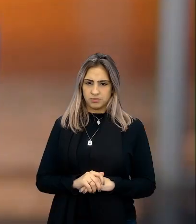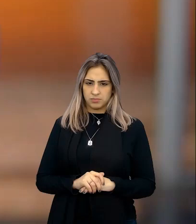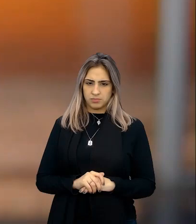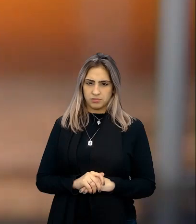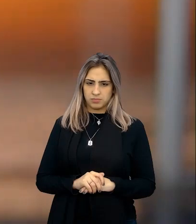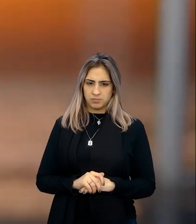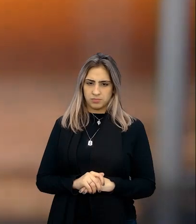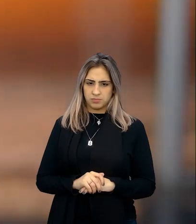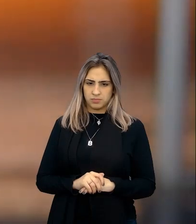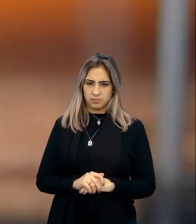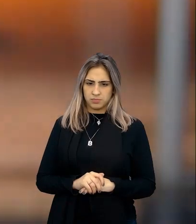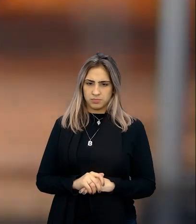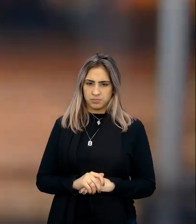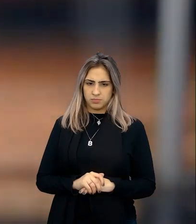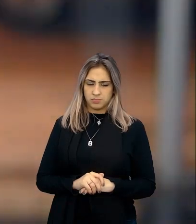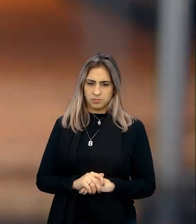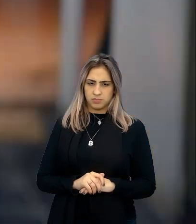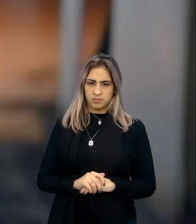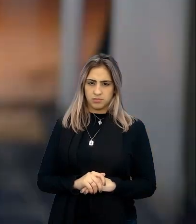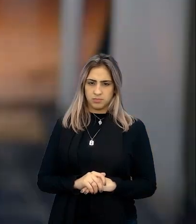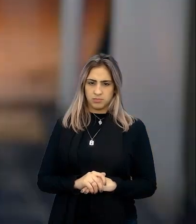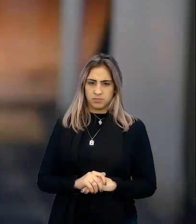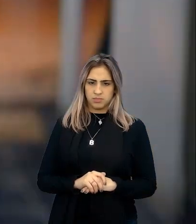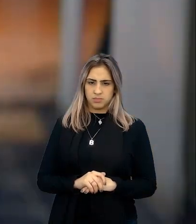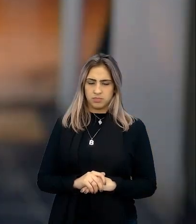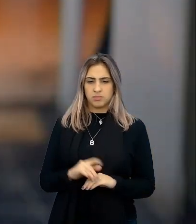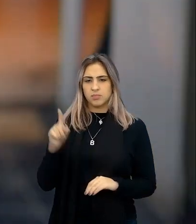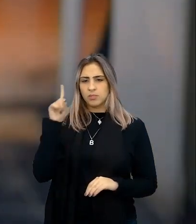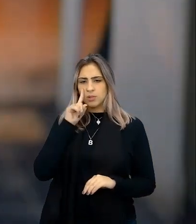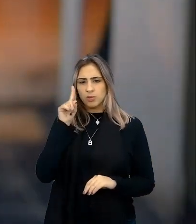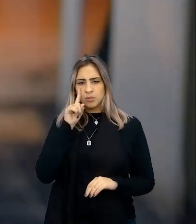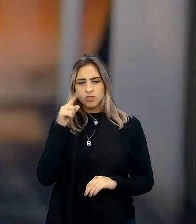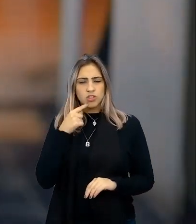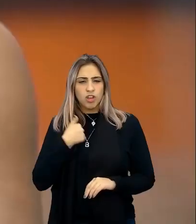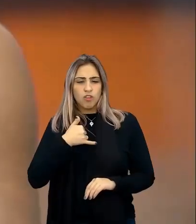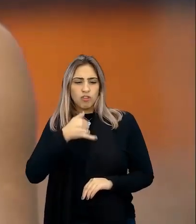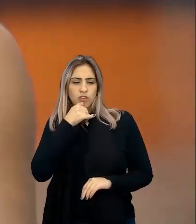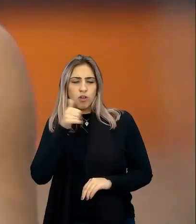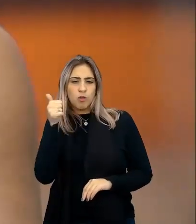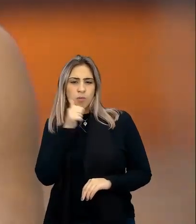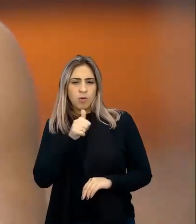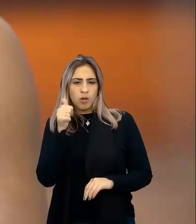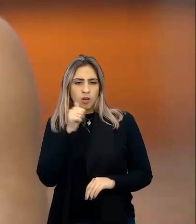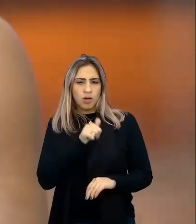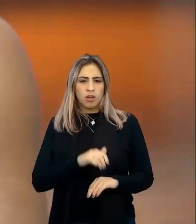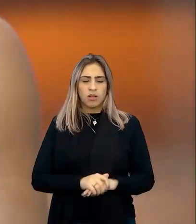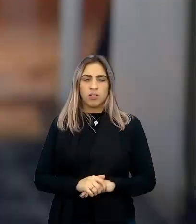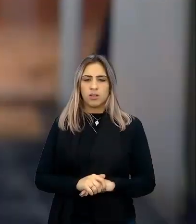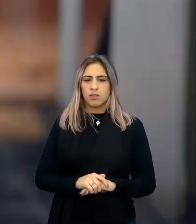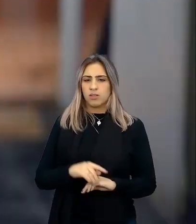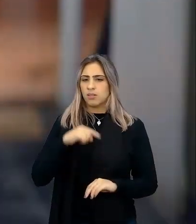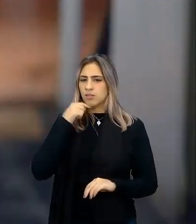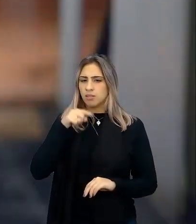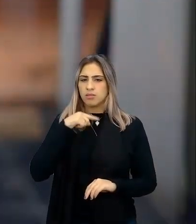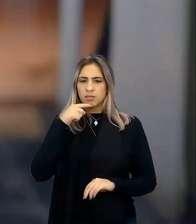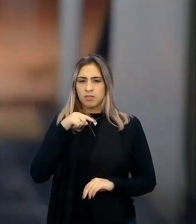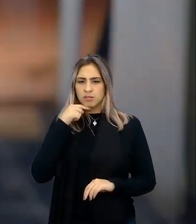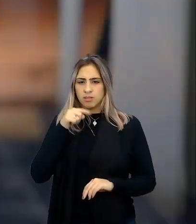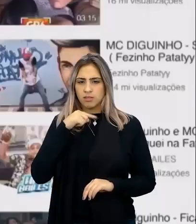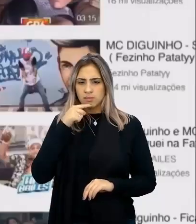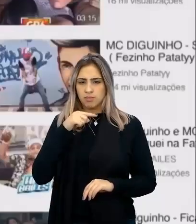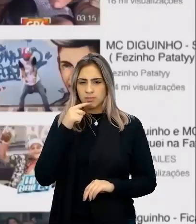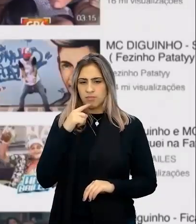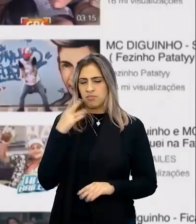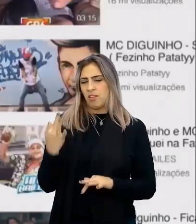elas. Eu saio todo dia, parceiro. Todo dia eu pego uma mulher, não tem como, cara. Nem cavalo aguenta, pô. Só uma surubinha de